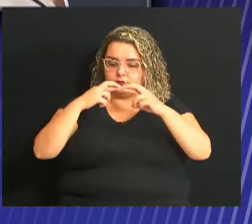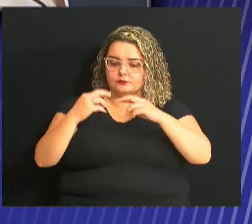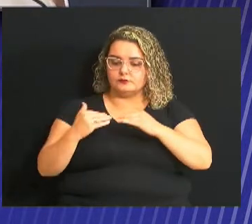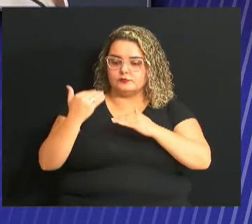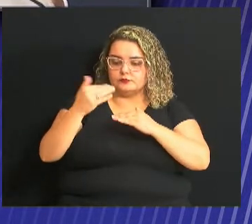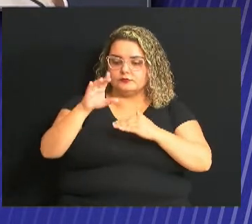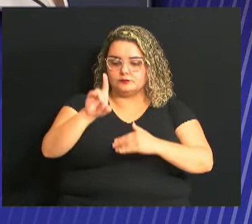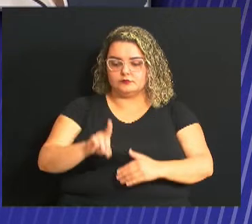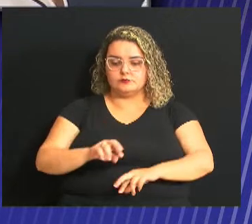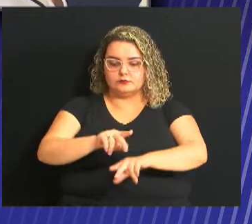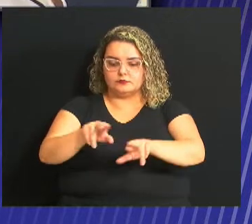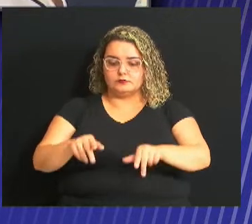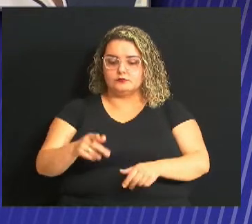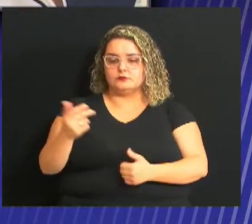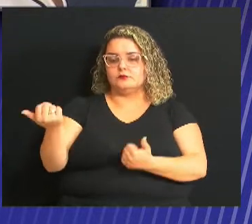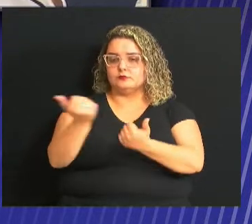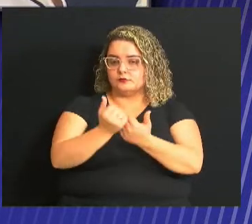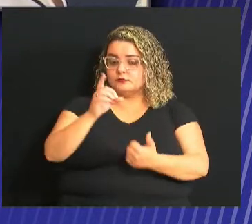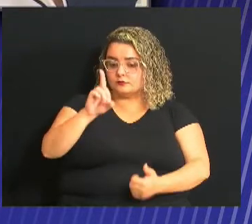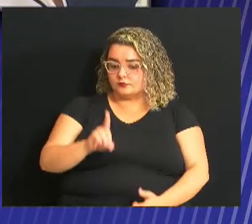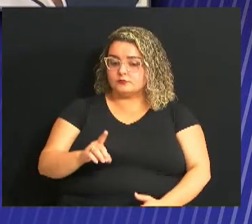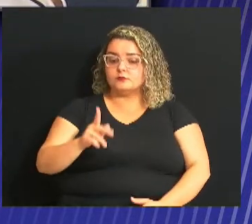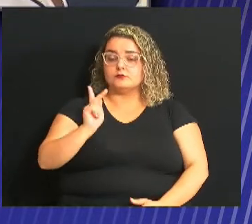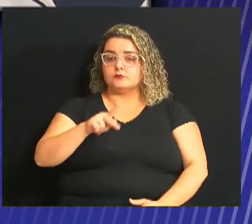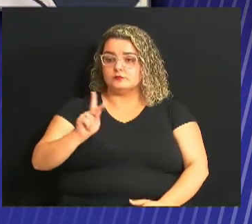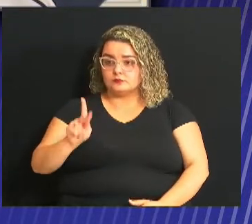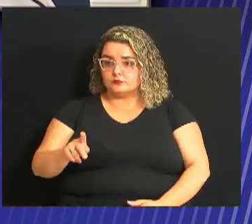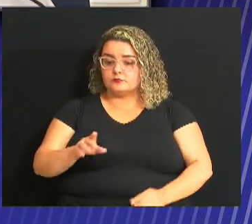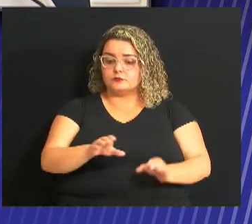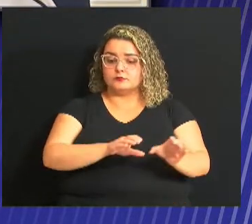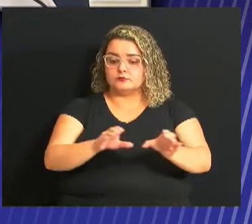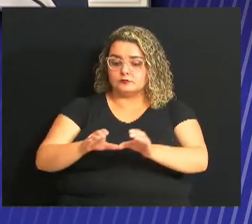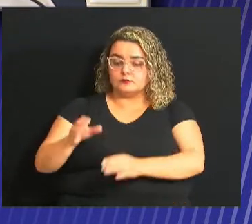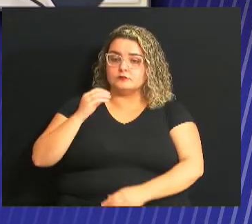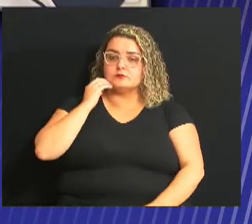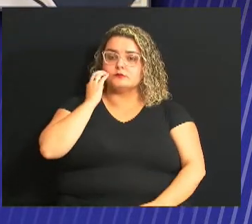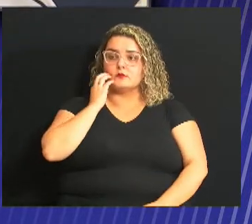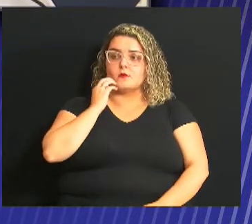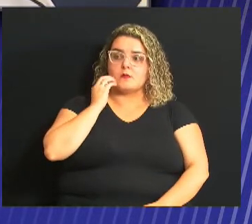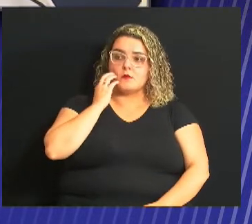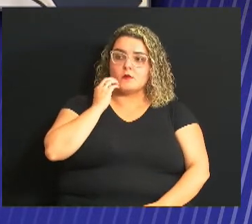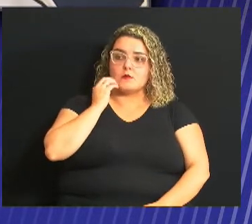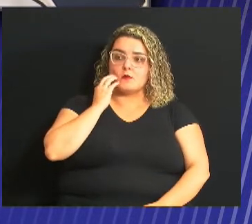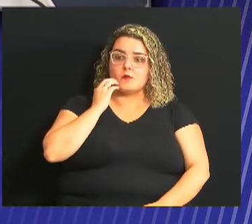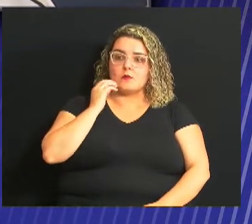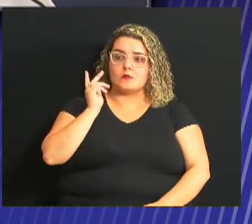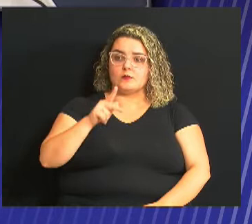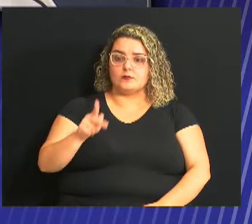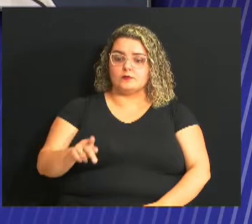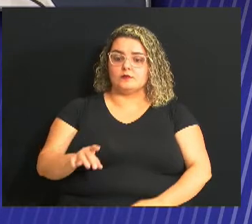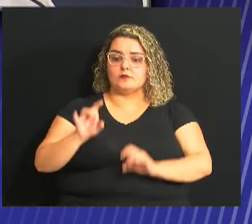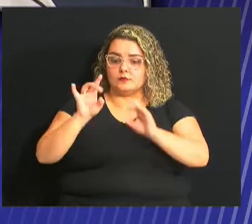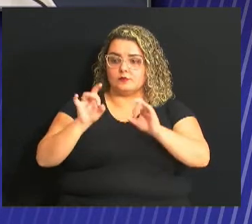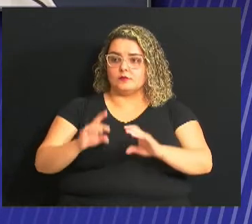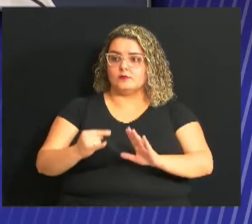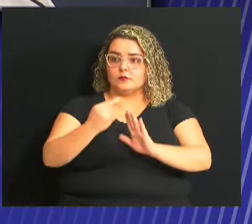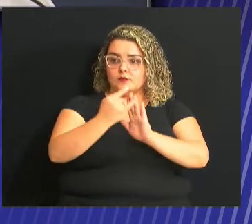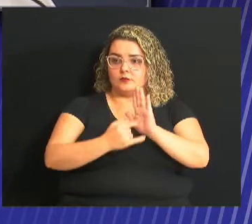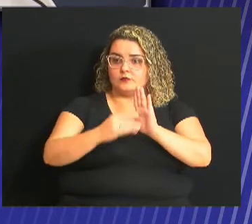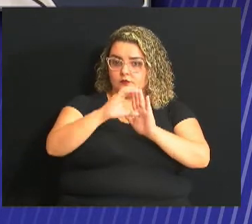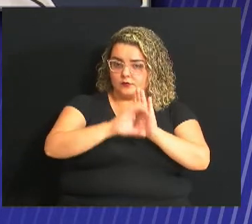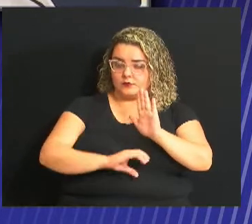diretores, vice-diretores, professores coordenadores, professor especialista em currículo,